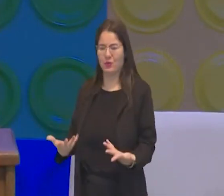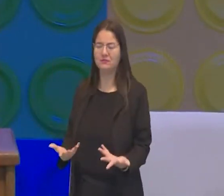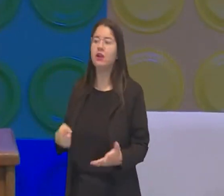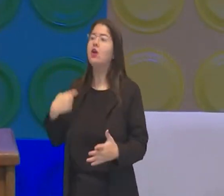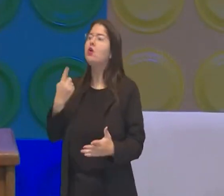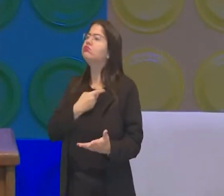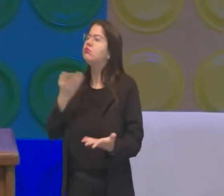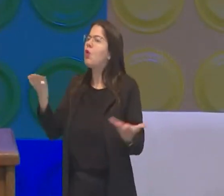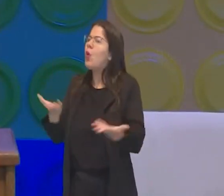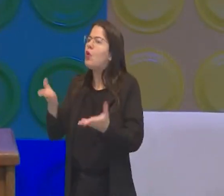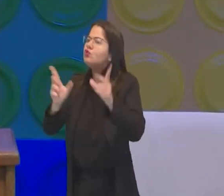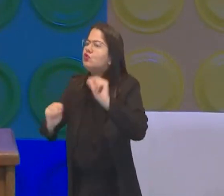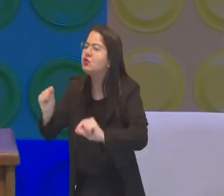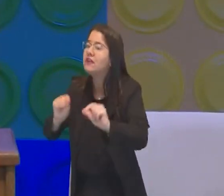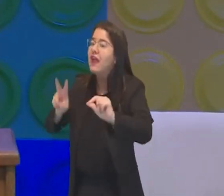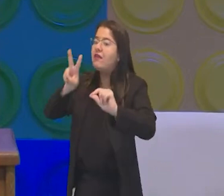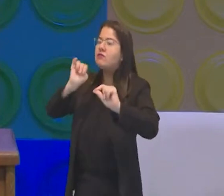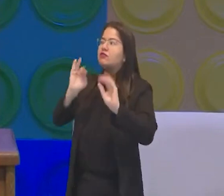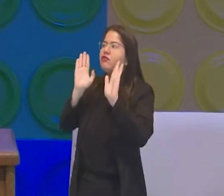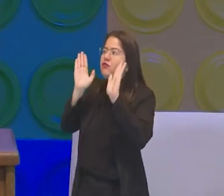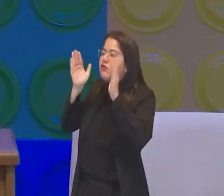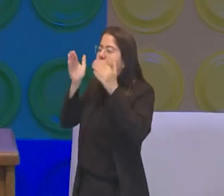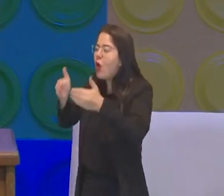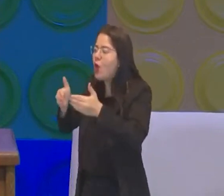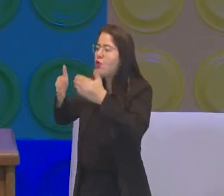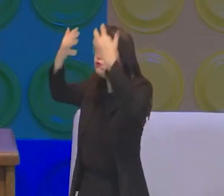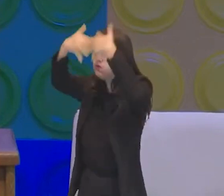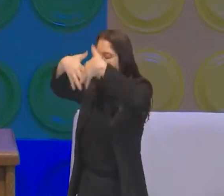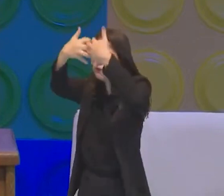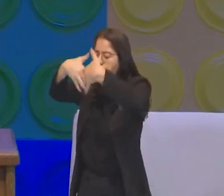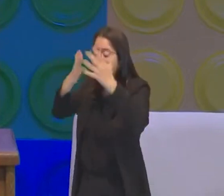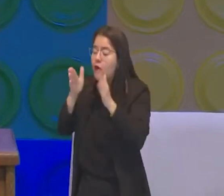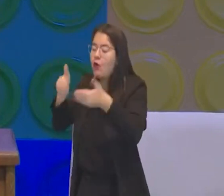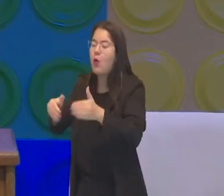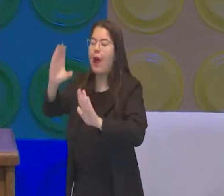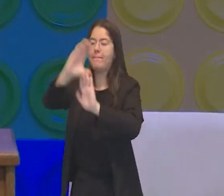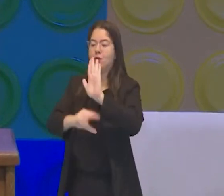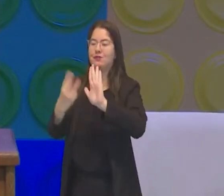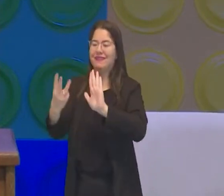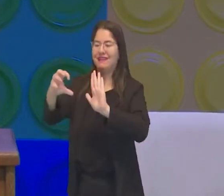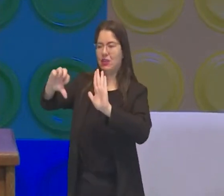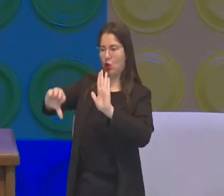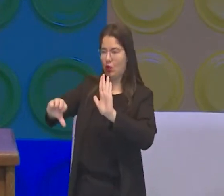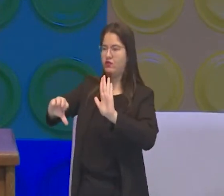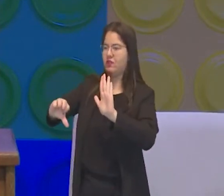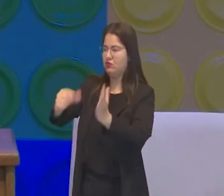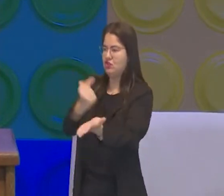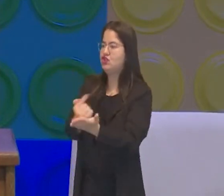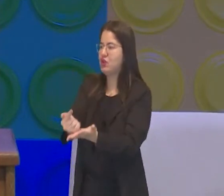vai hoje se concentrar no capítulo 39, nessa parte.